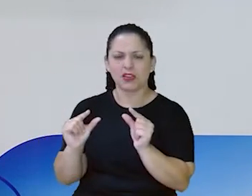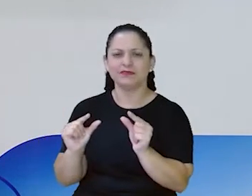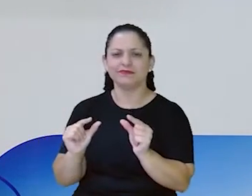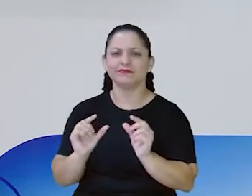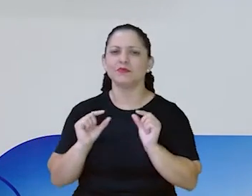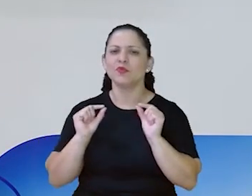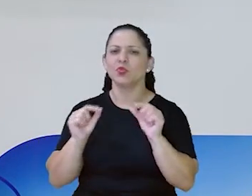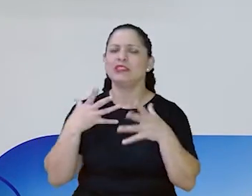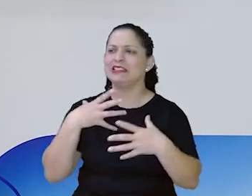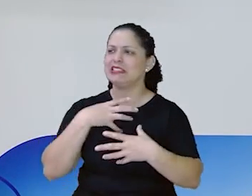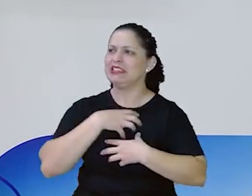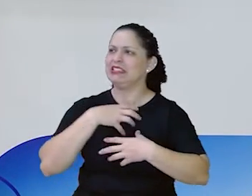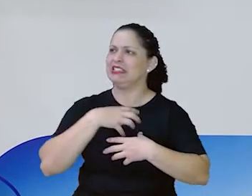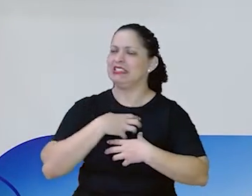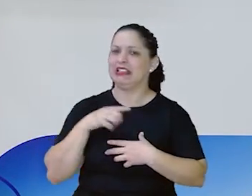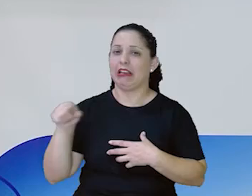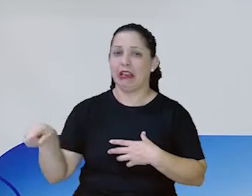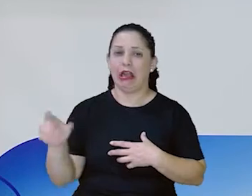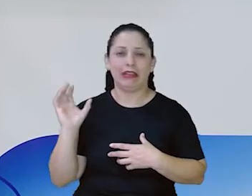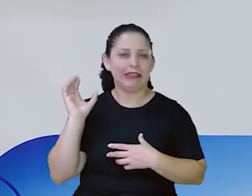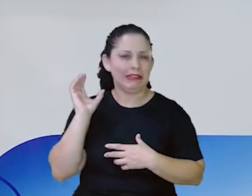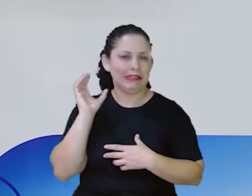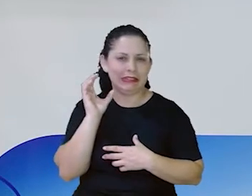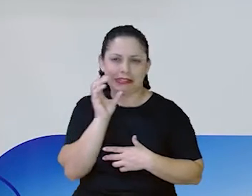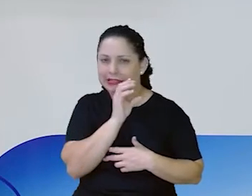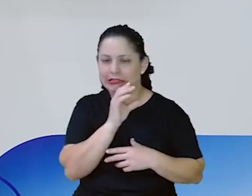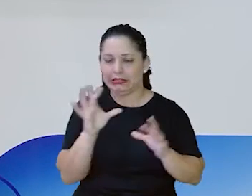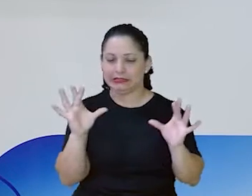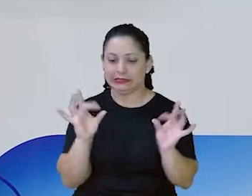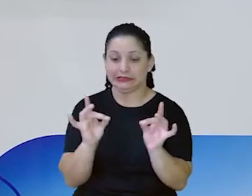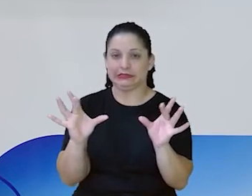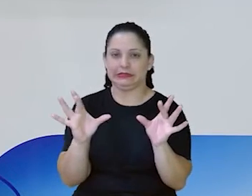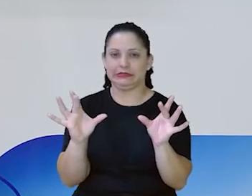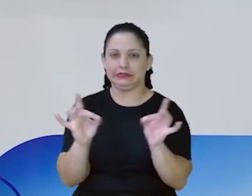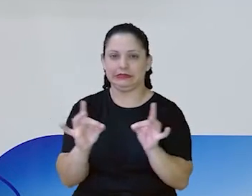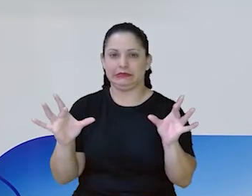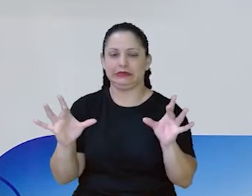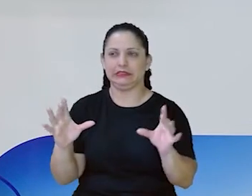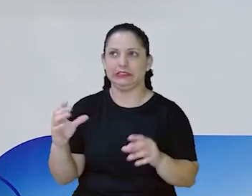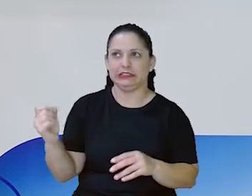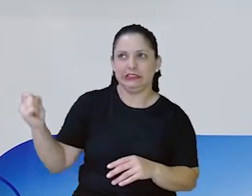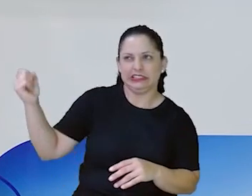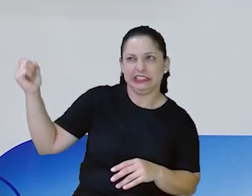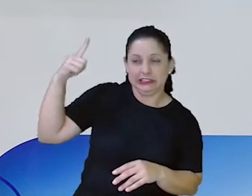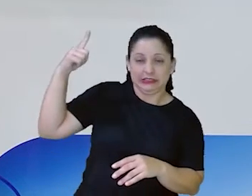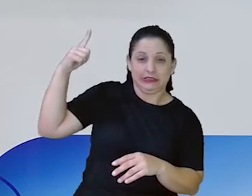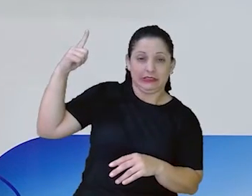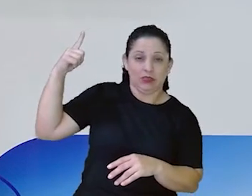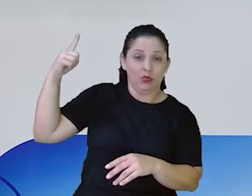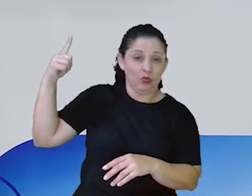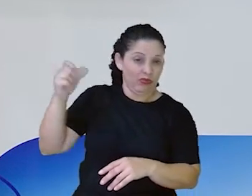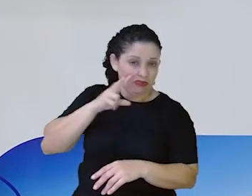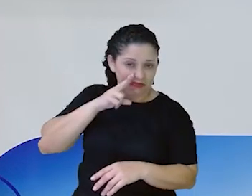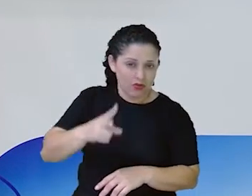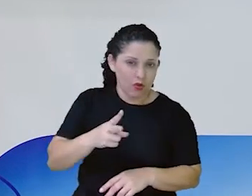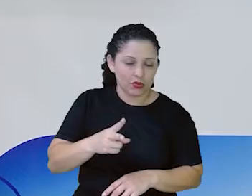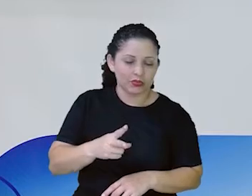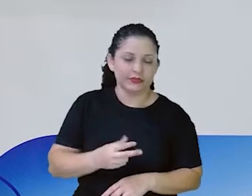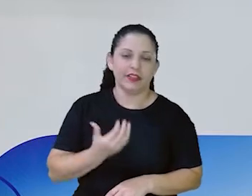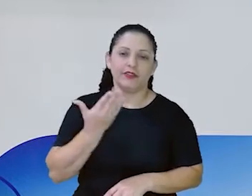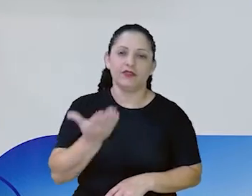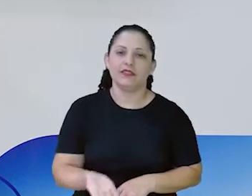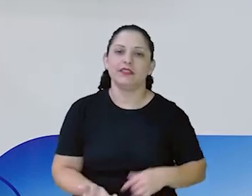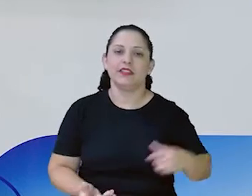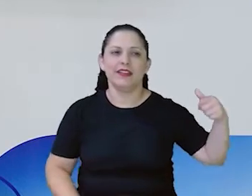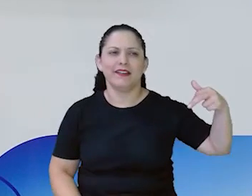gente já percebe que o clima ali é mais seco, né? É mais quente. Quando você está circulando, se você estiver circulando aqui